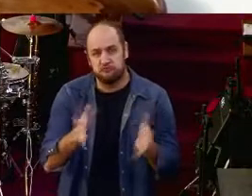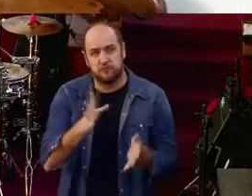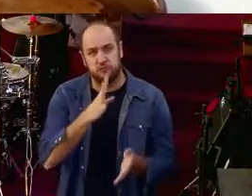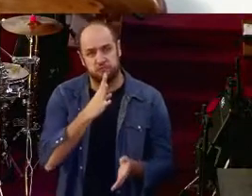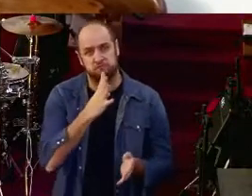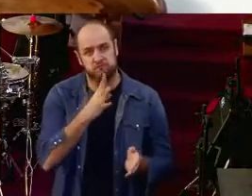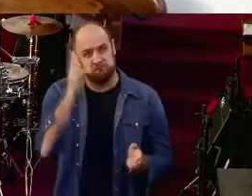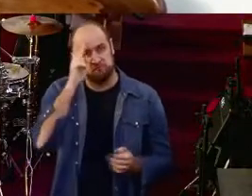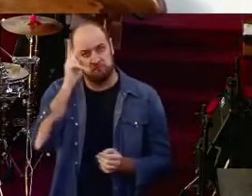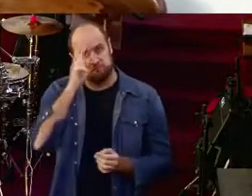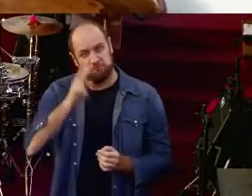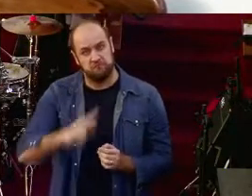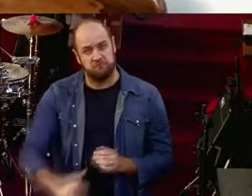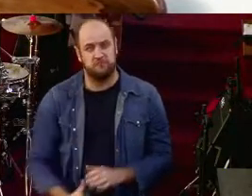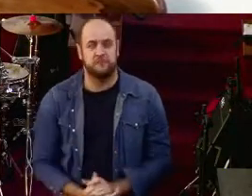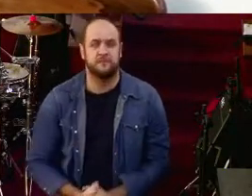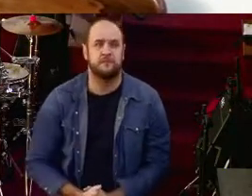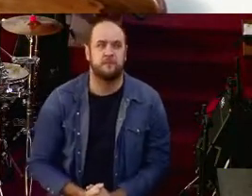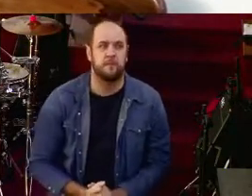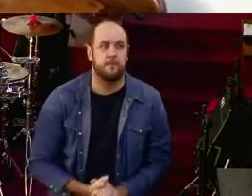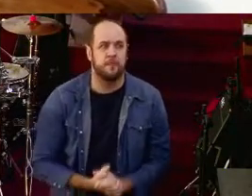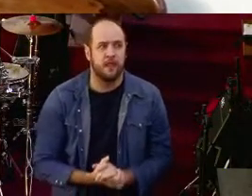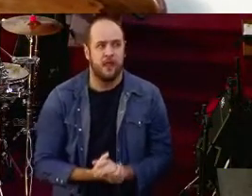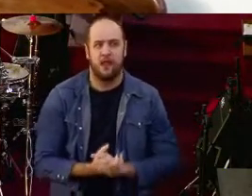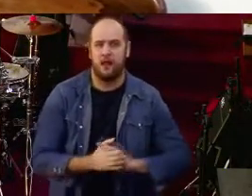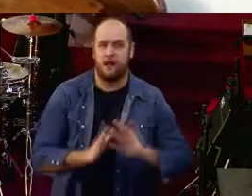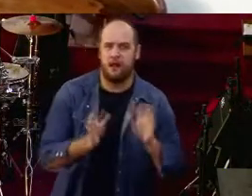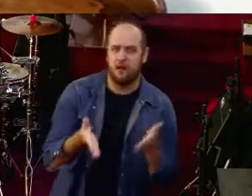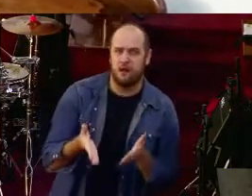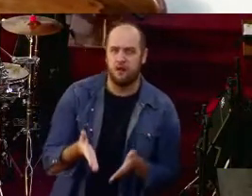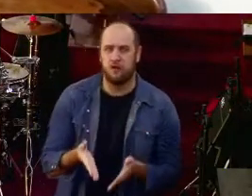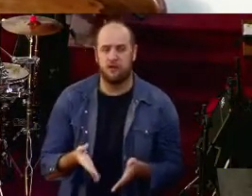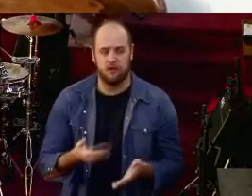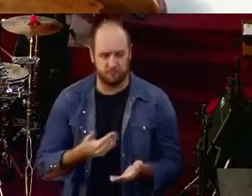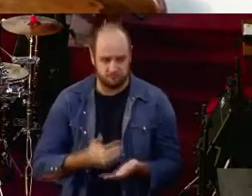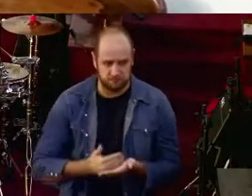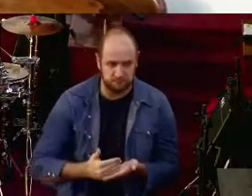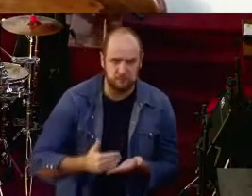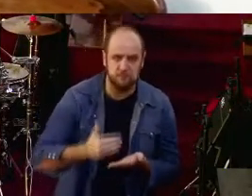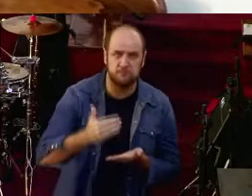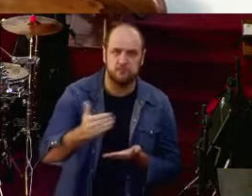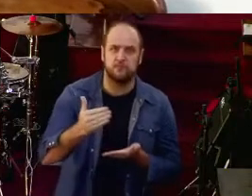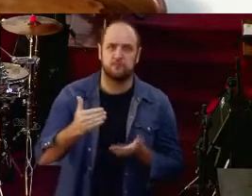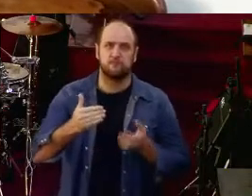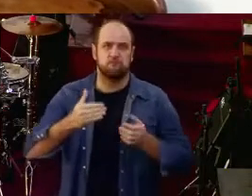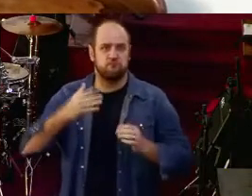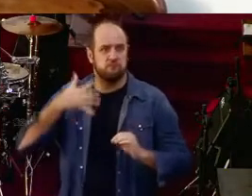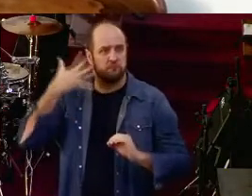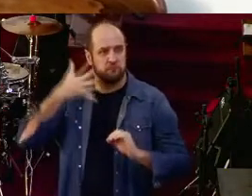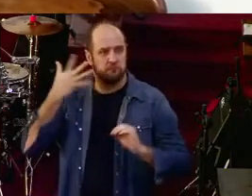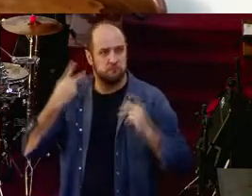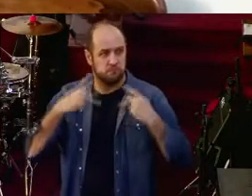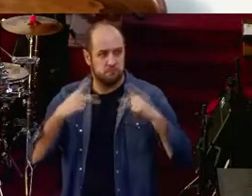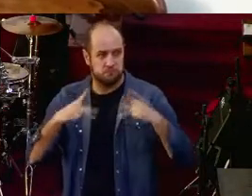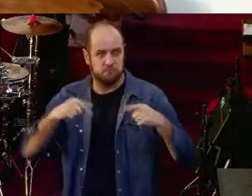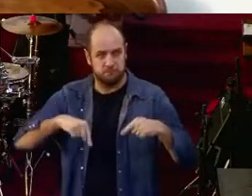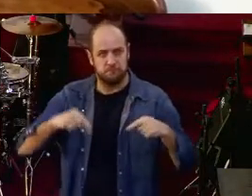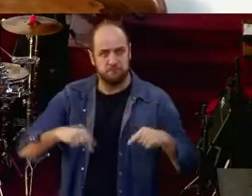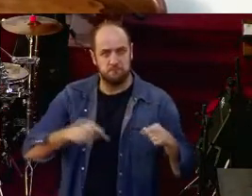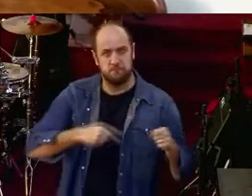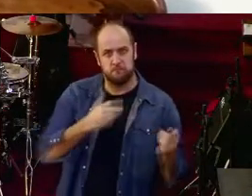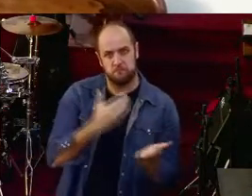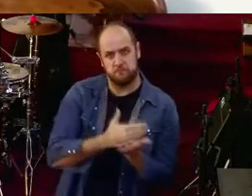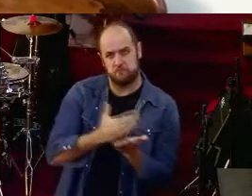Escrituras, e ela passa a fazer parte, agora em diante, de uma nova série que nós estamos